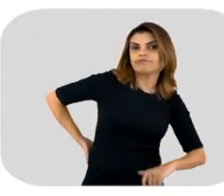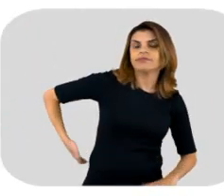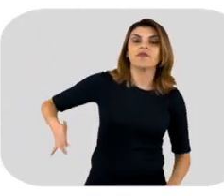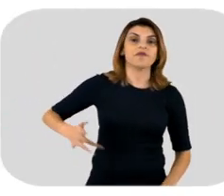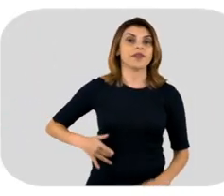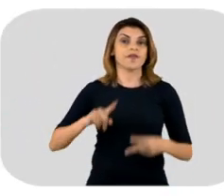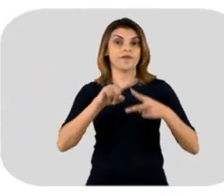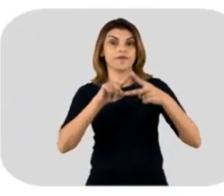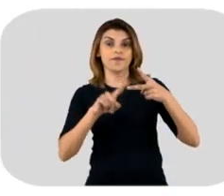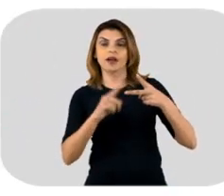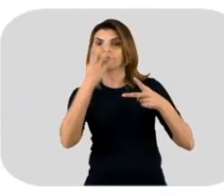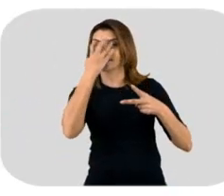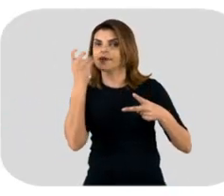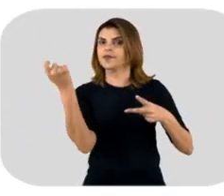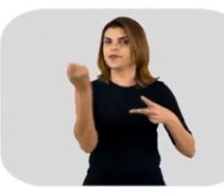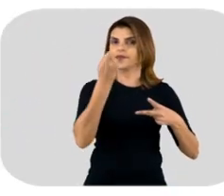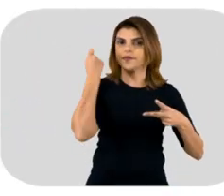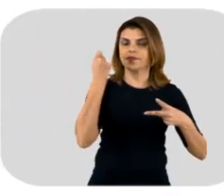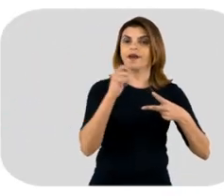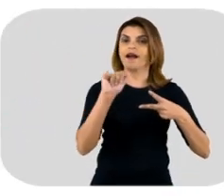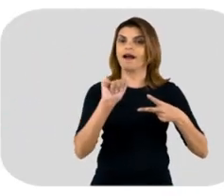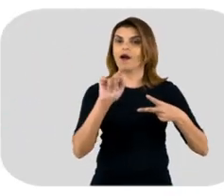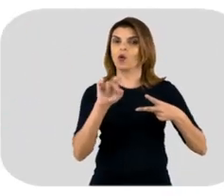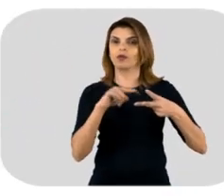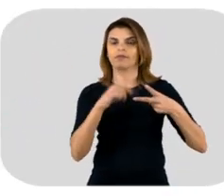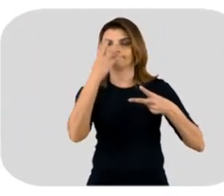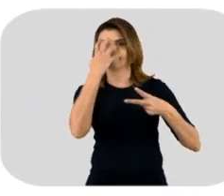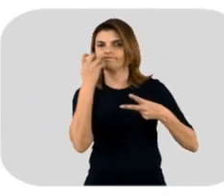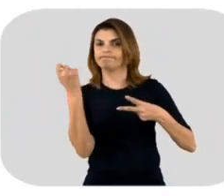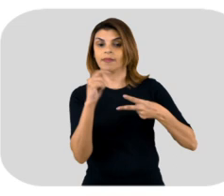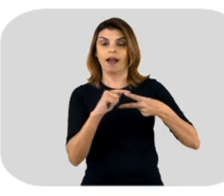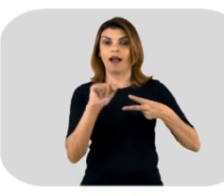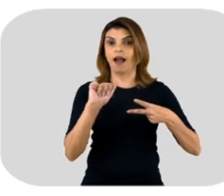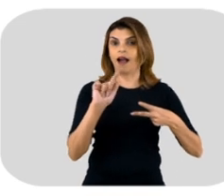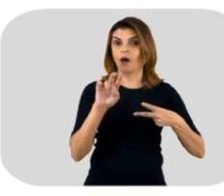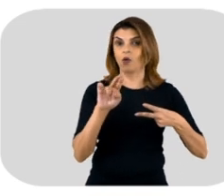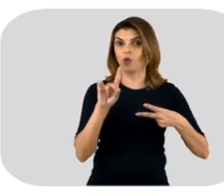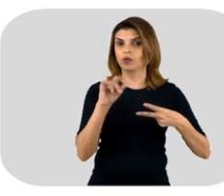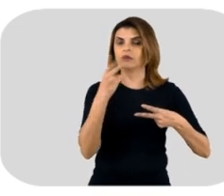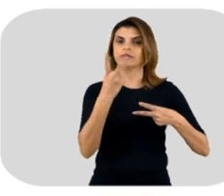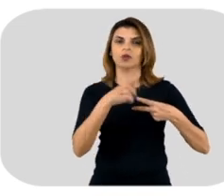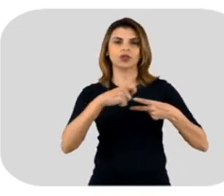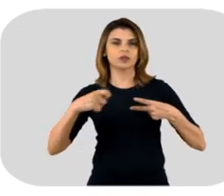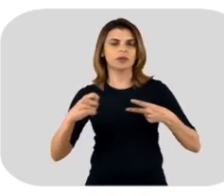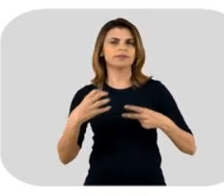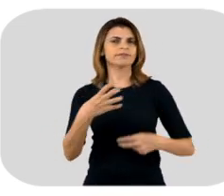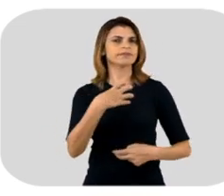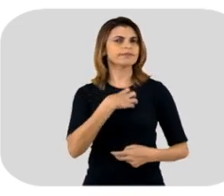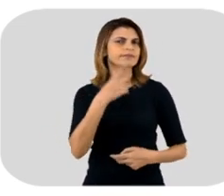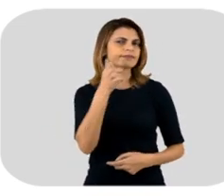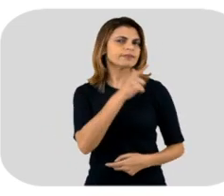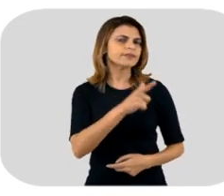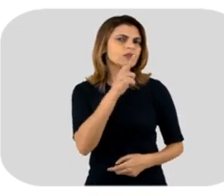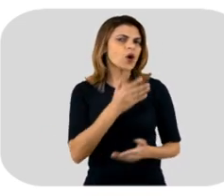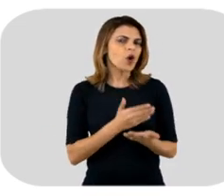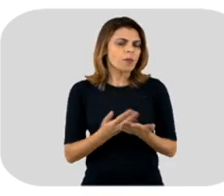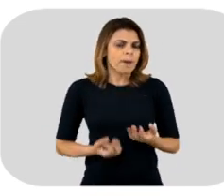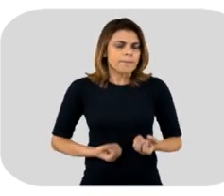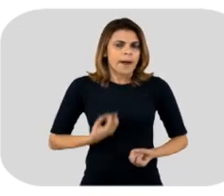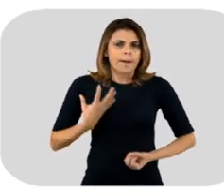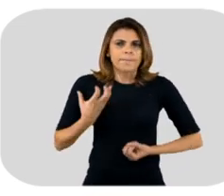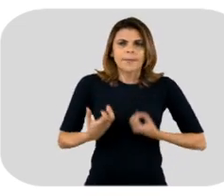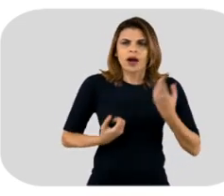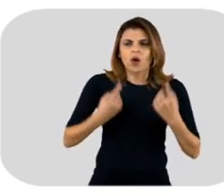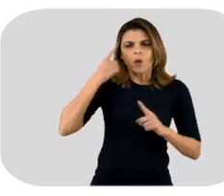Existem duas fases principais da doença, aguda e crônica. Na fase aguda, que dura cerca de 2 meses, os sintomas